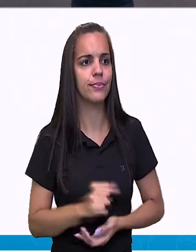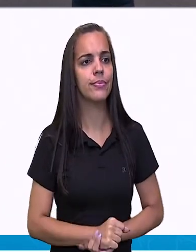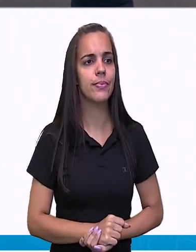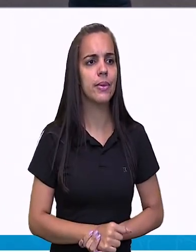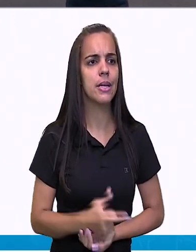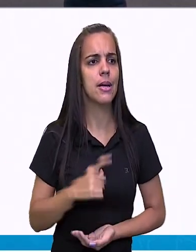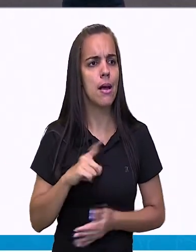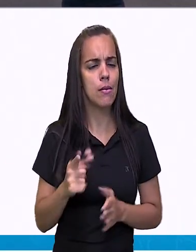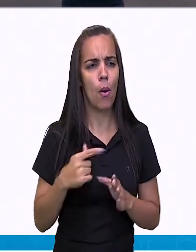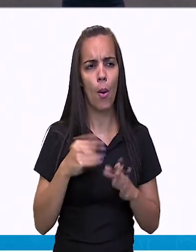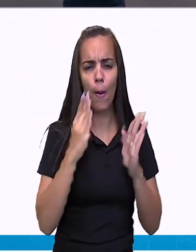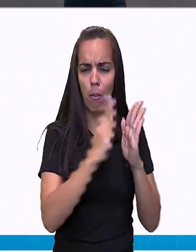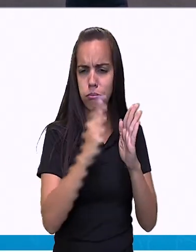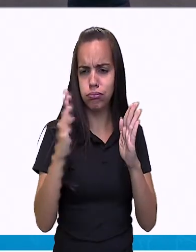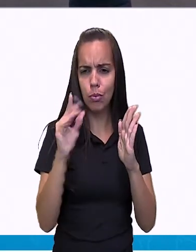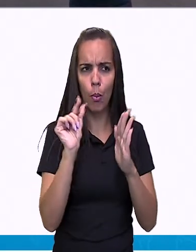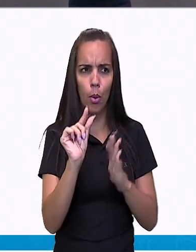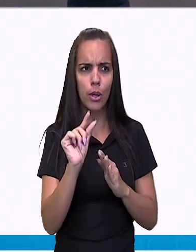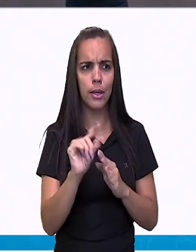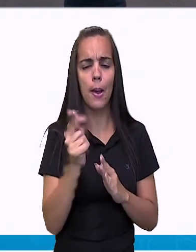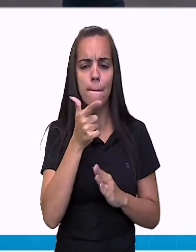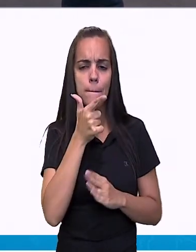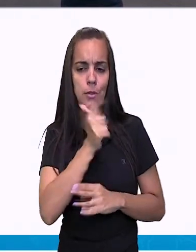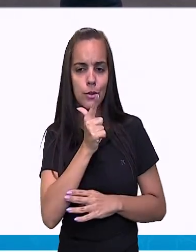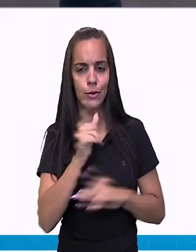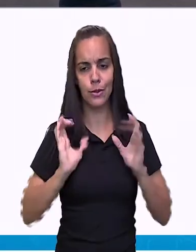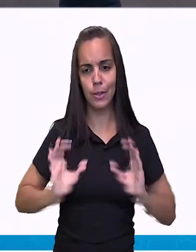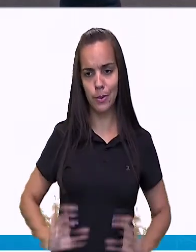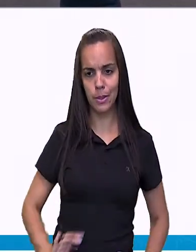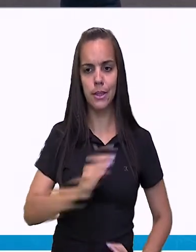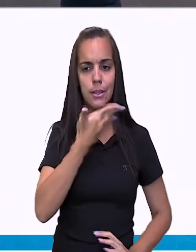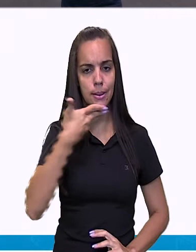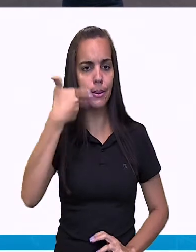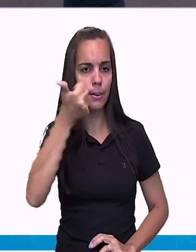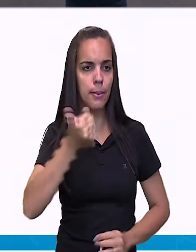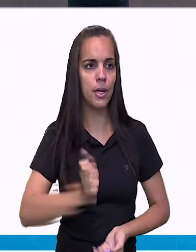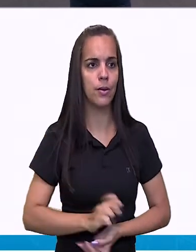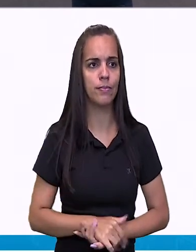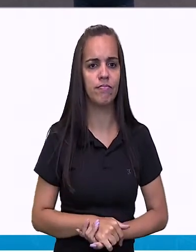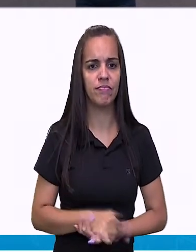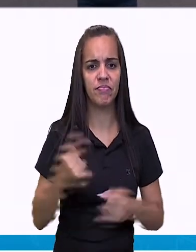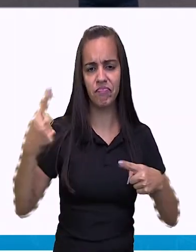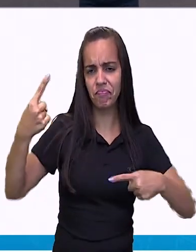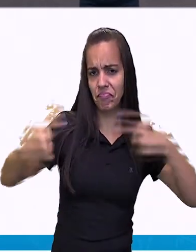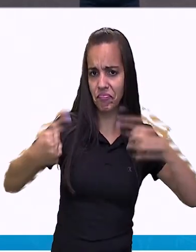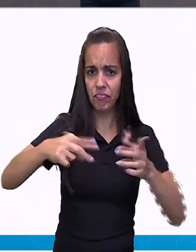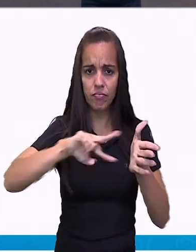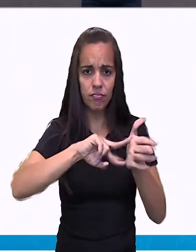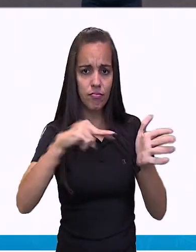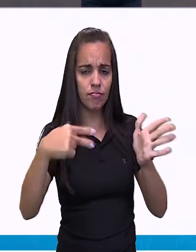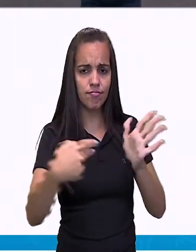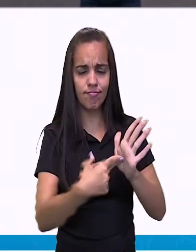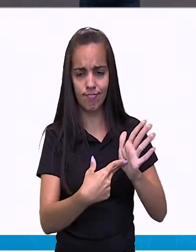não é mesmo? Para alcançar aí essa cidadania. Então, debater significa